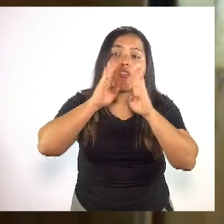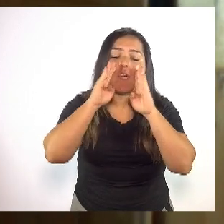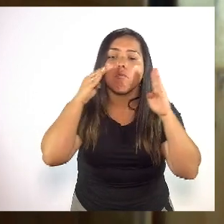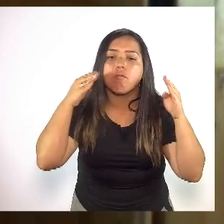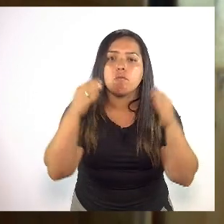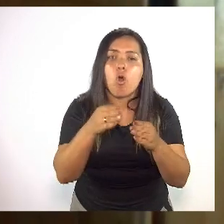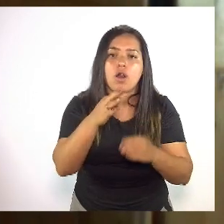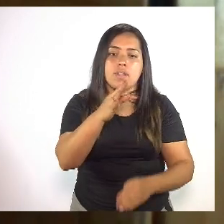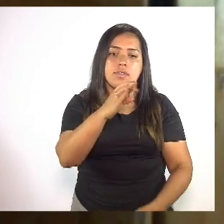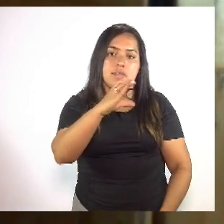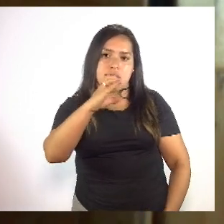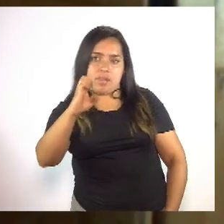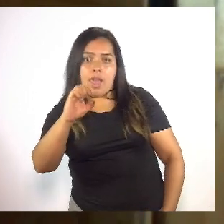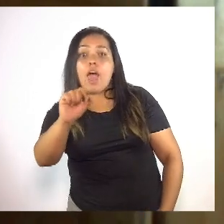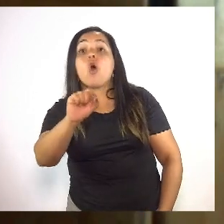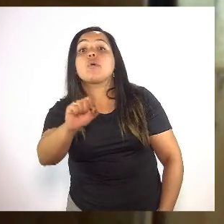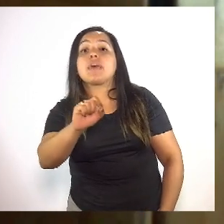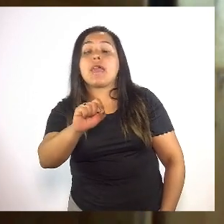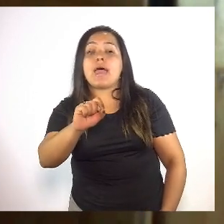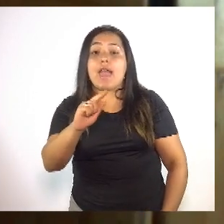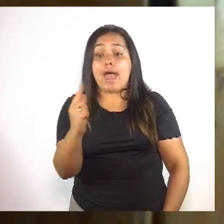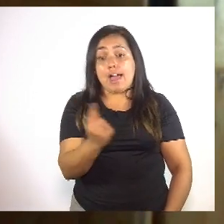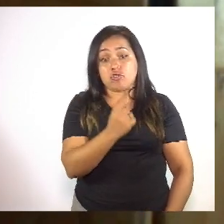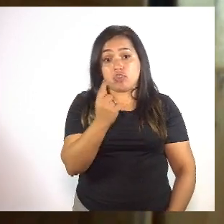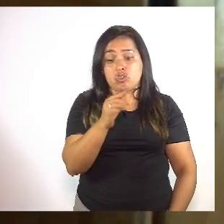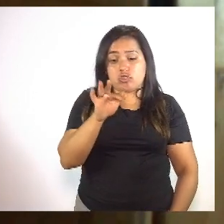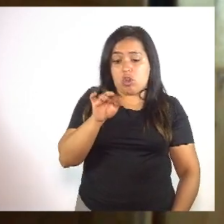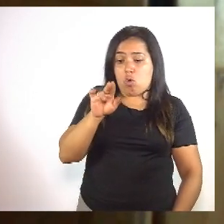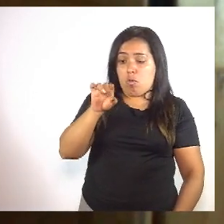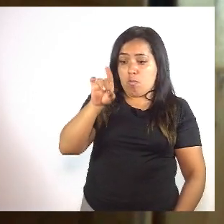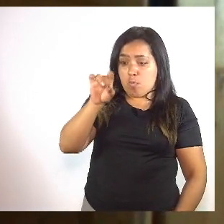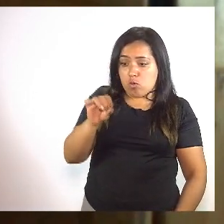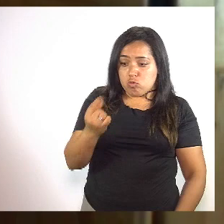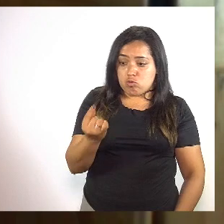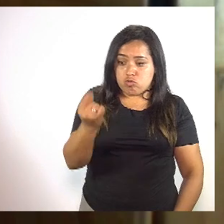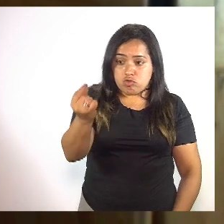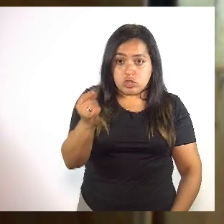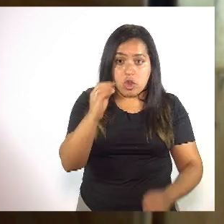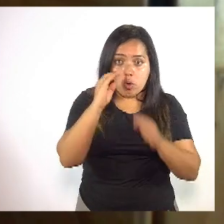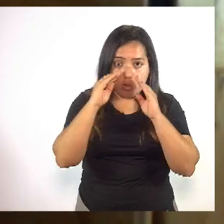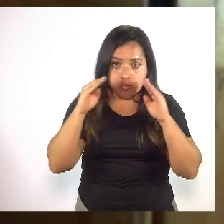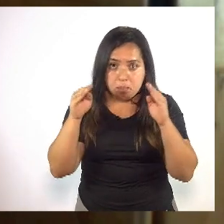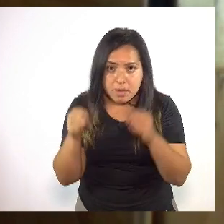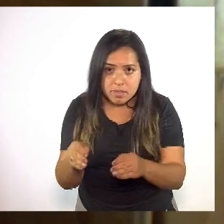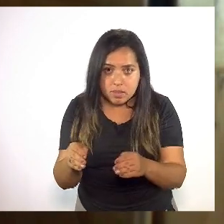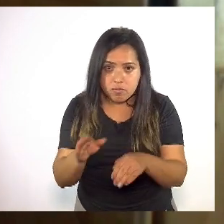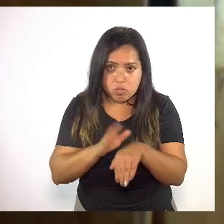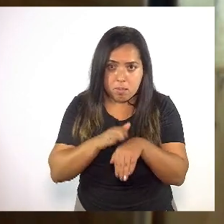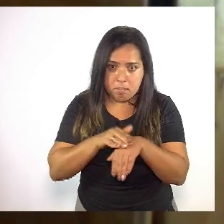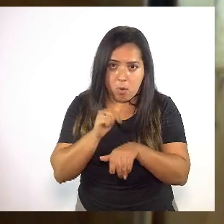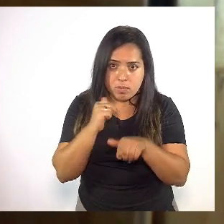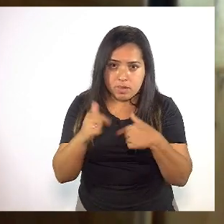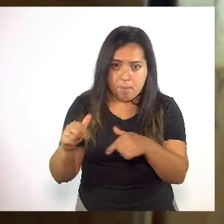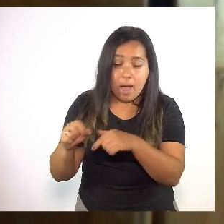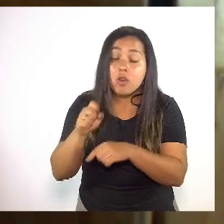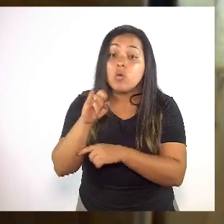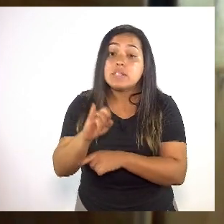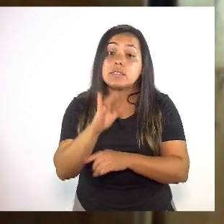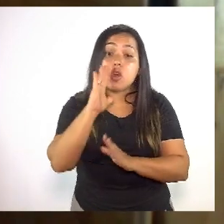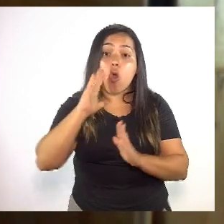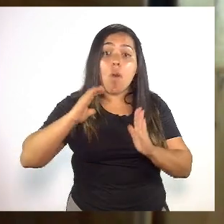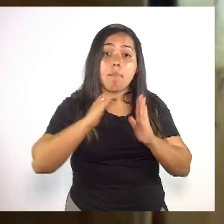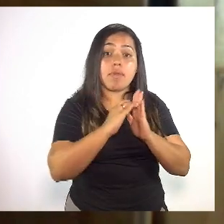contas do Tribunal é a gestão do seu fundo, né, seu fundo específico, e se cumpriu